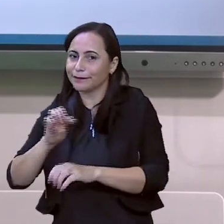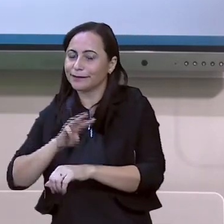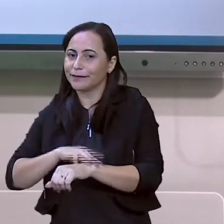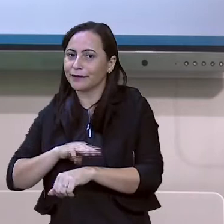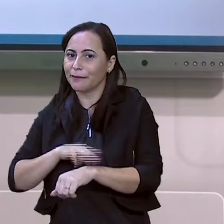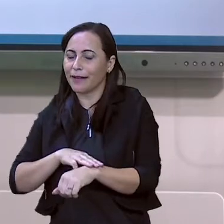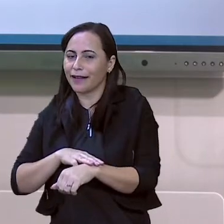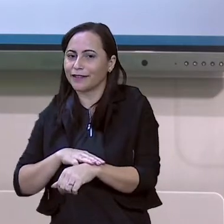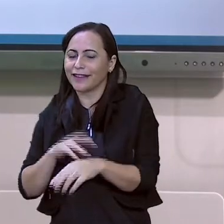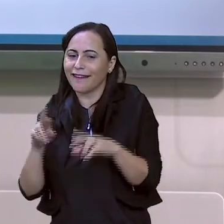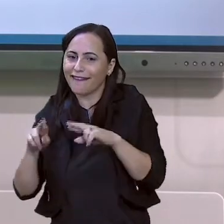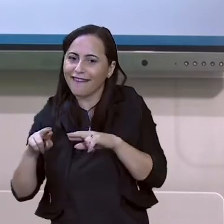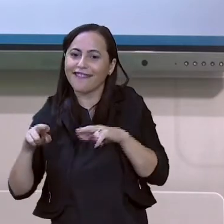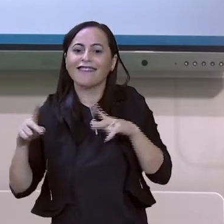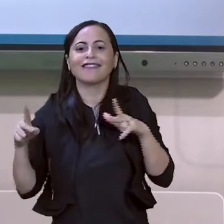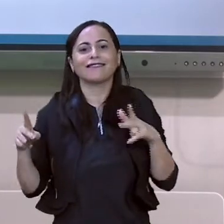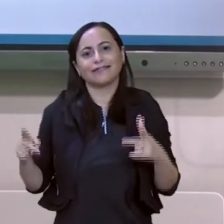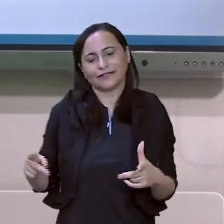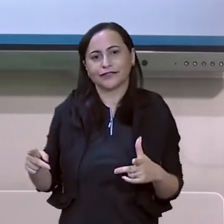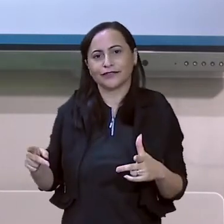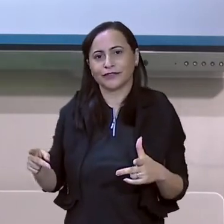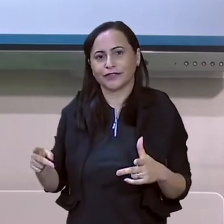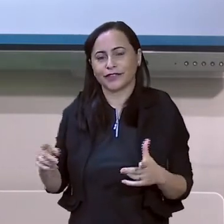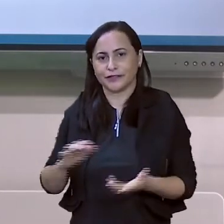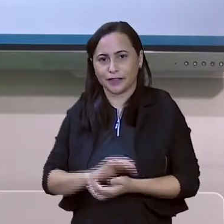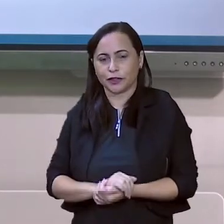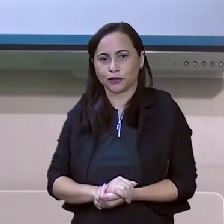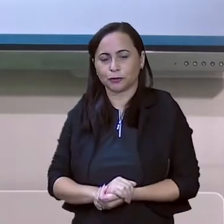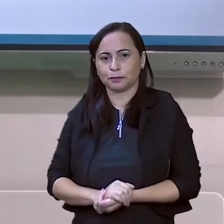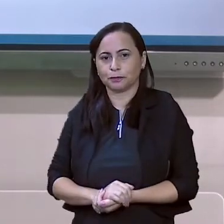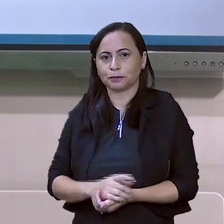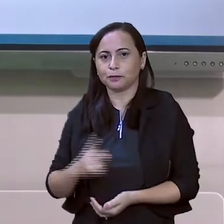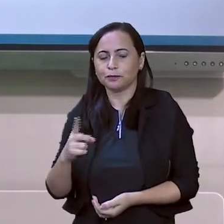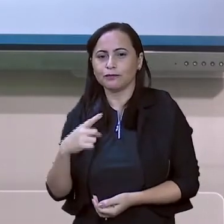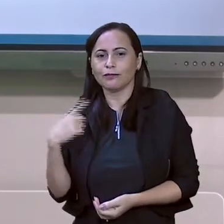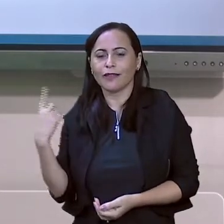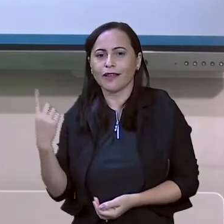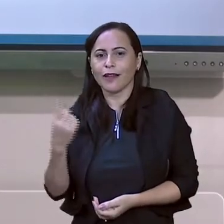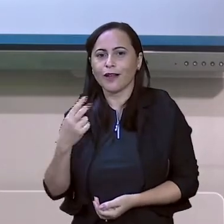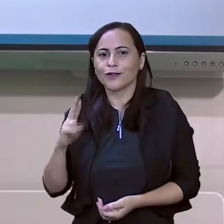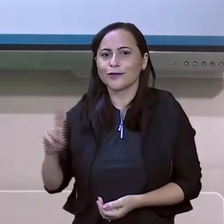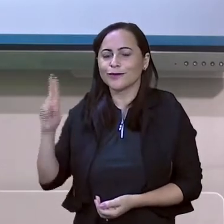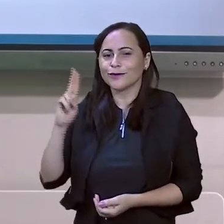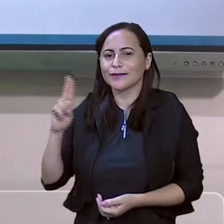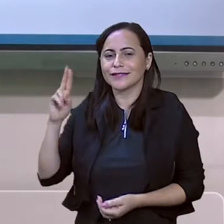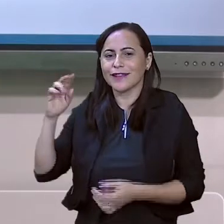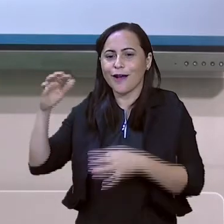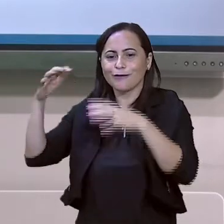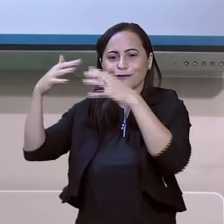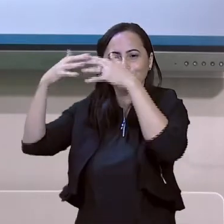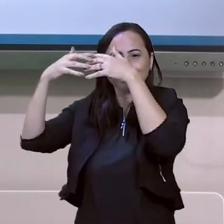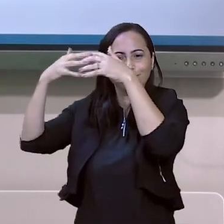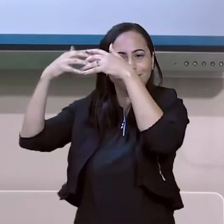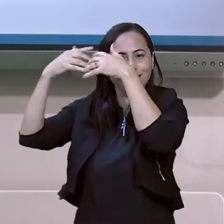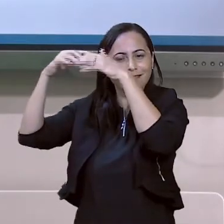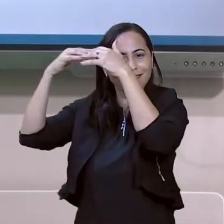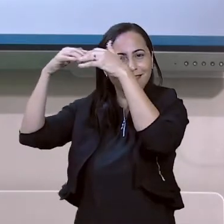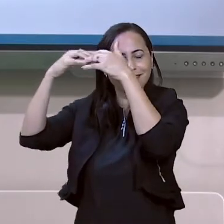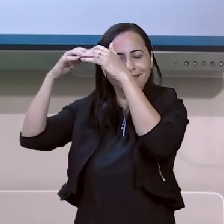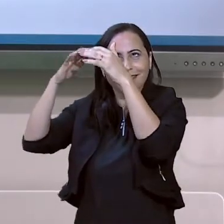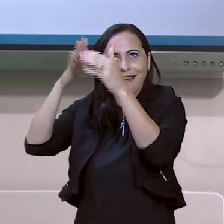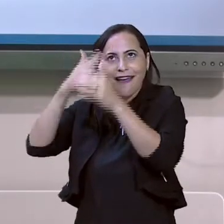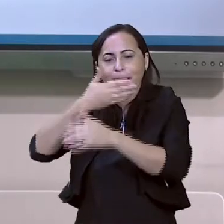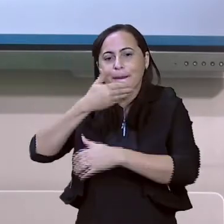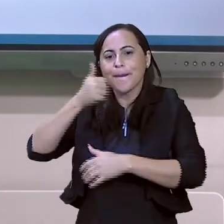Nós utilizamos os problemas para exercitar o raciocínio. Isso mesmo, uma